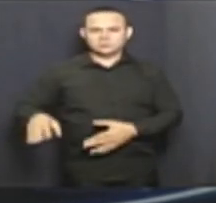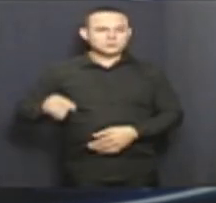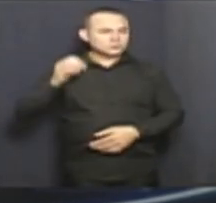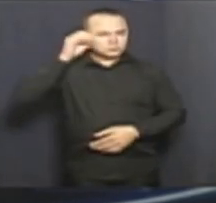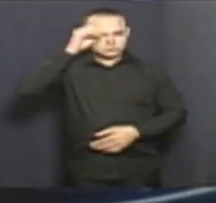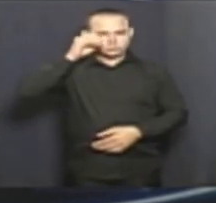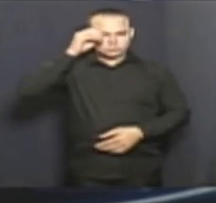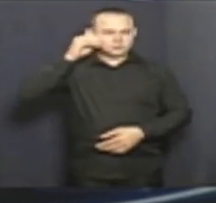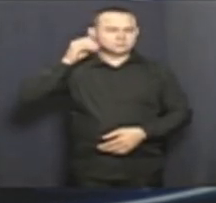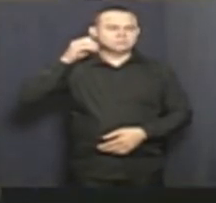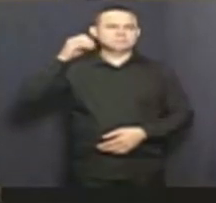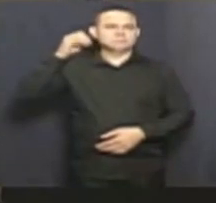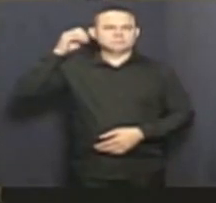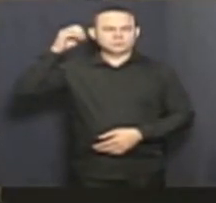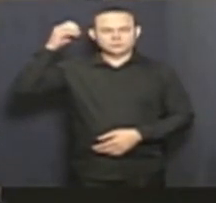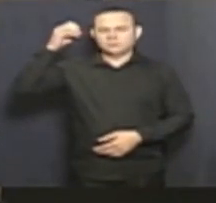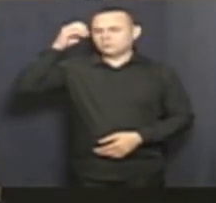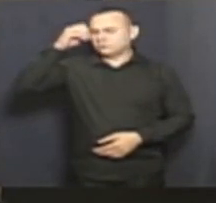odilon